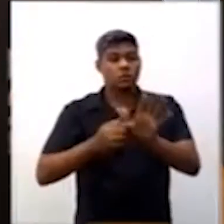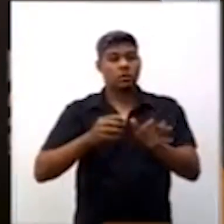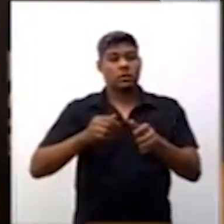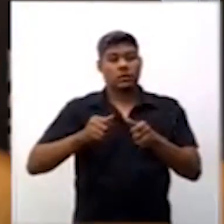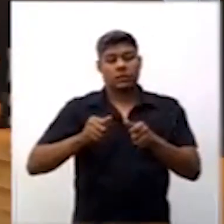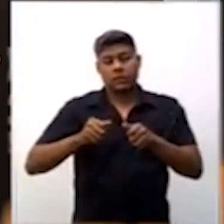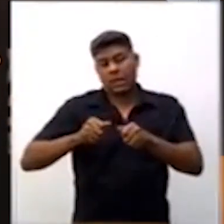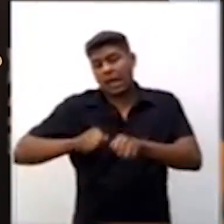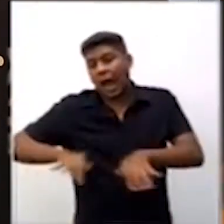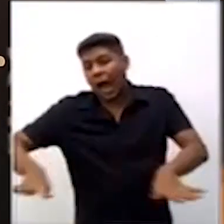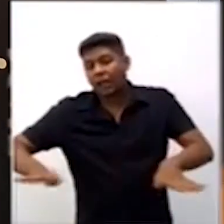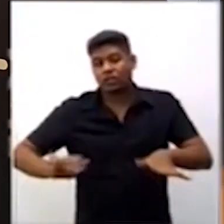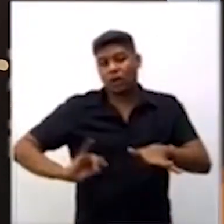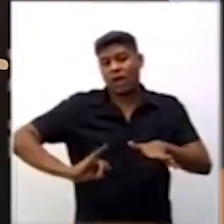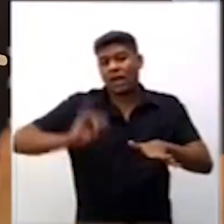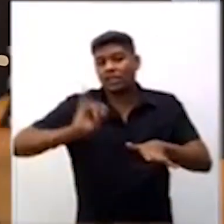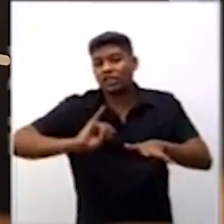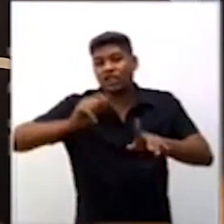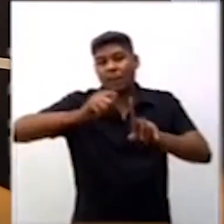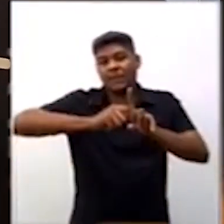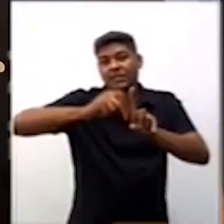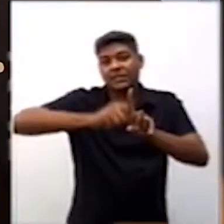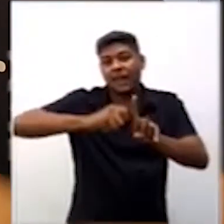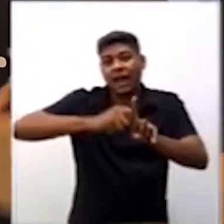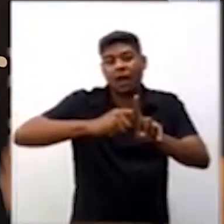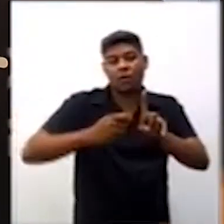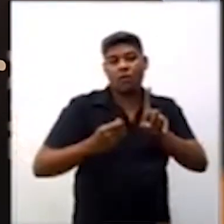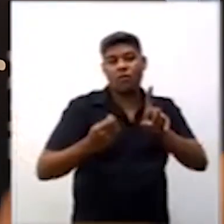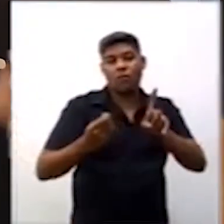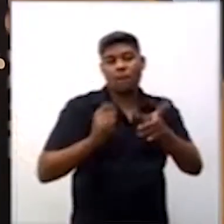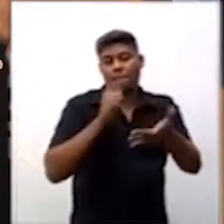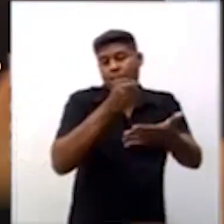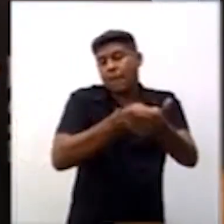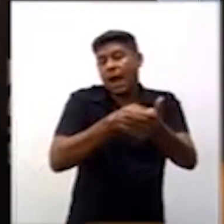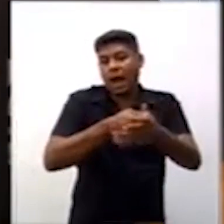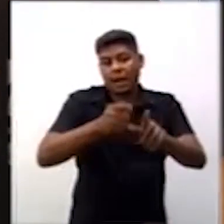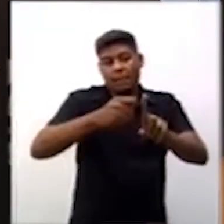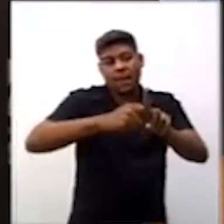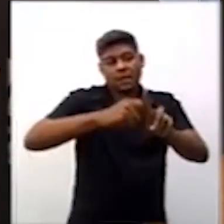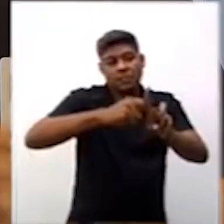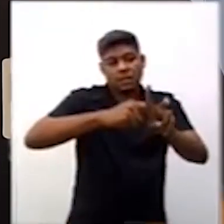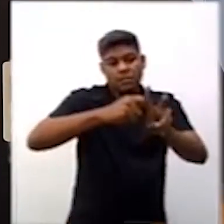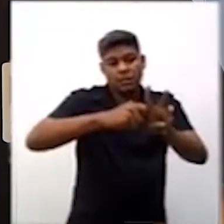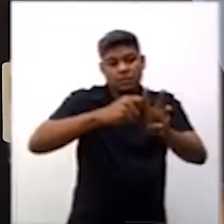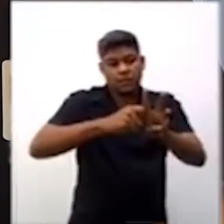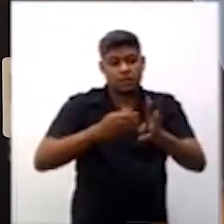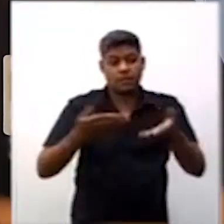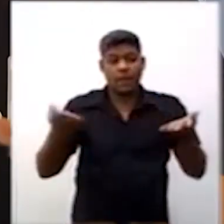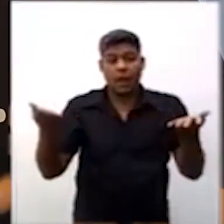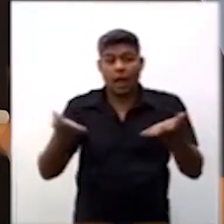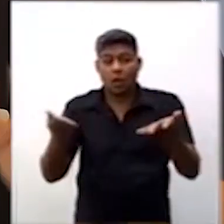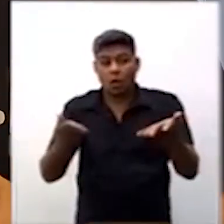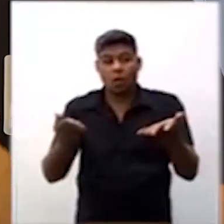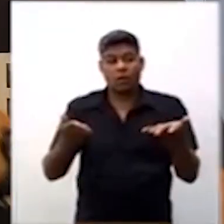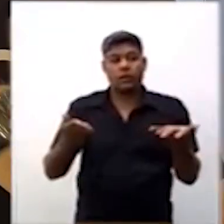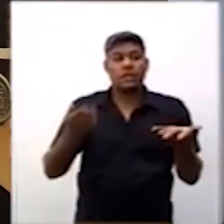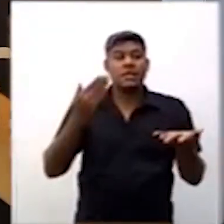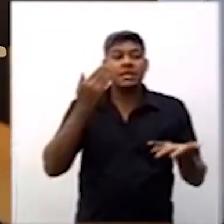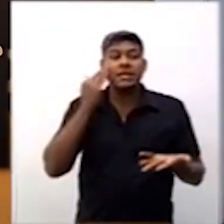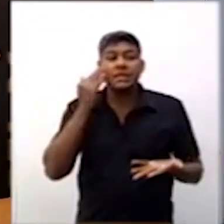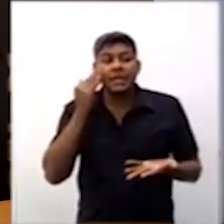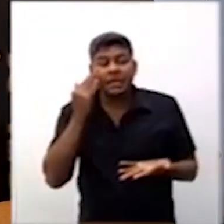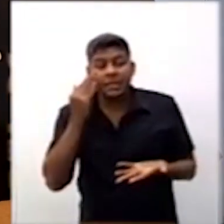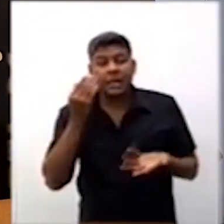da energia elétrica mensal, que determina o valor que você paga todo mês. Agora, vamos entender